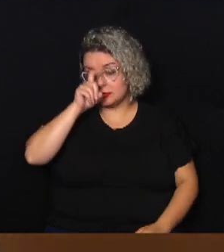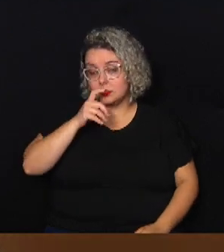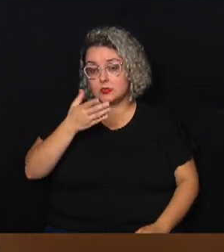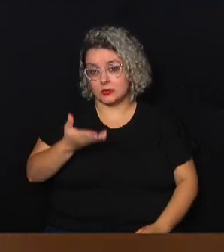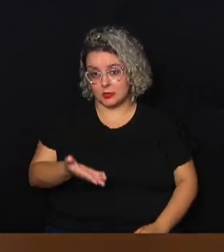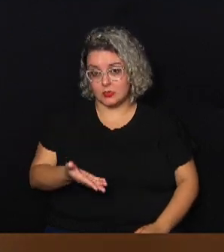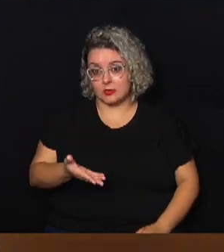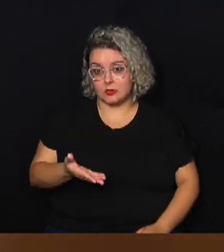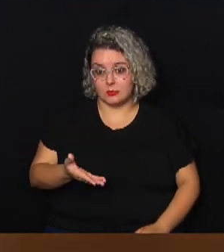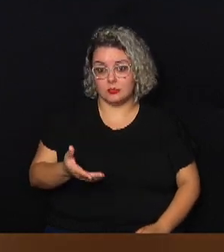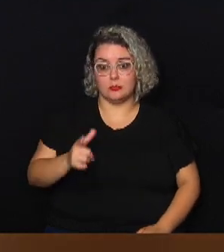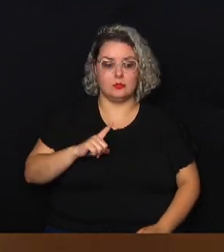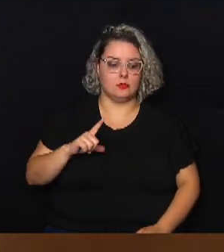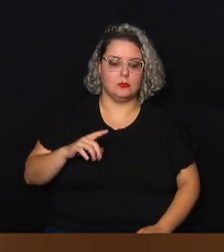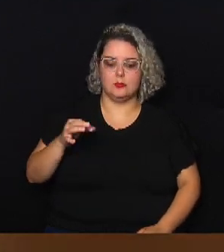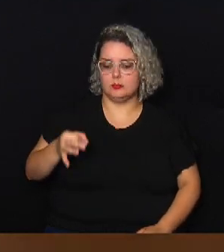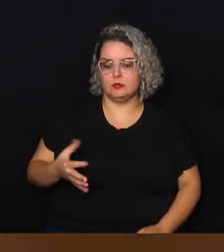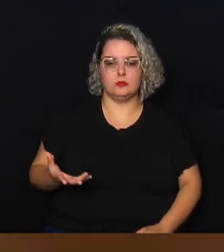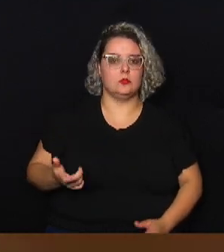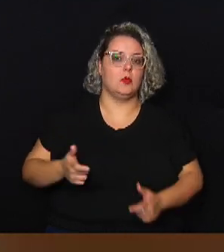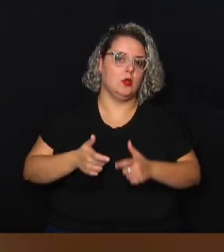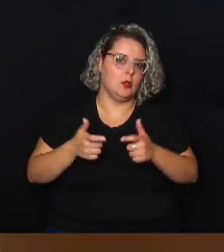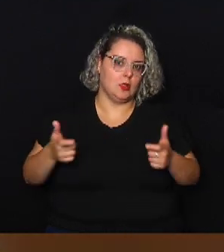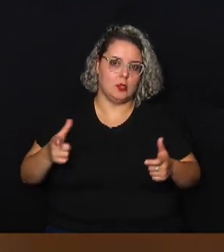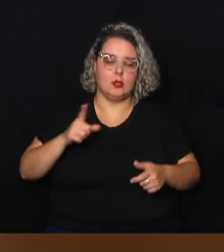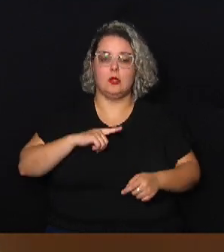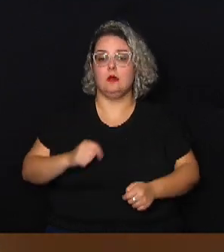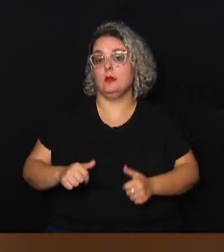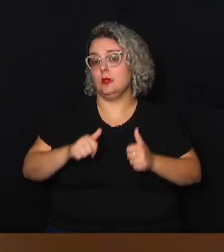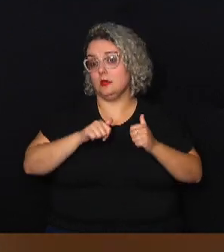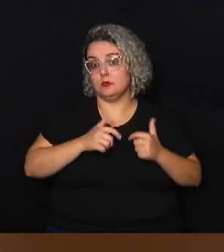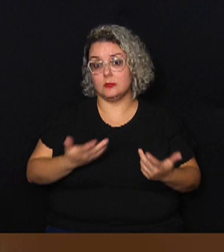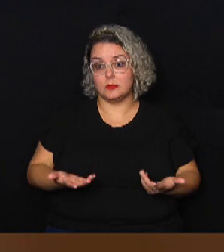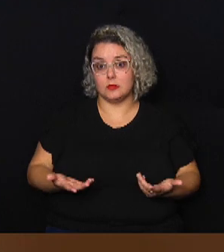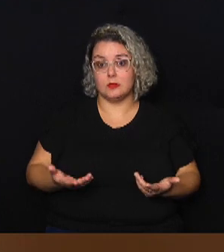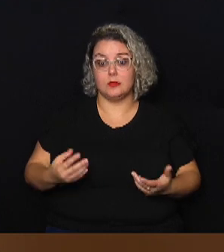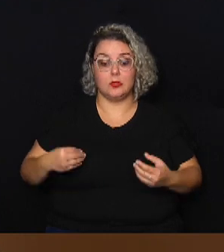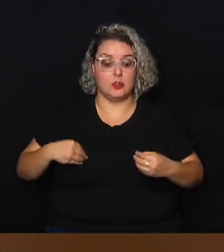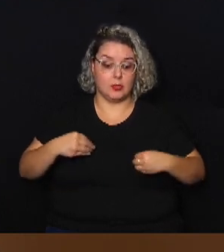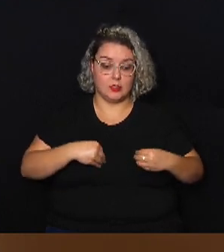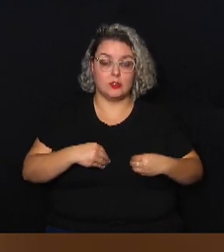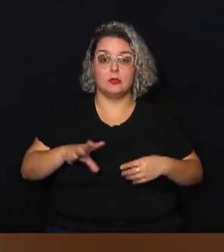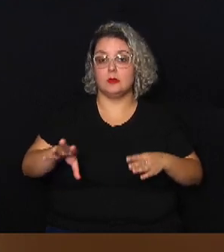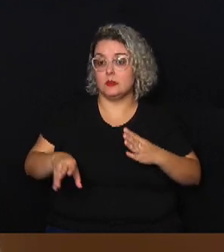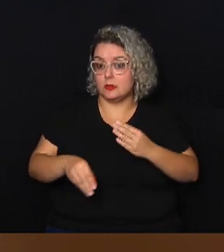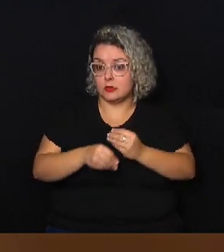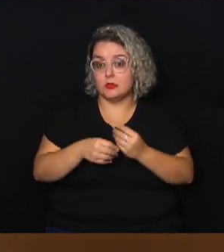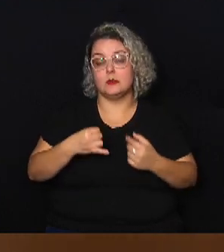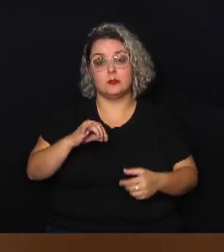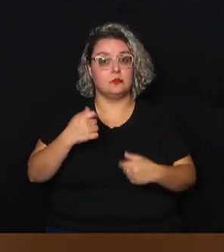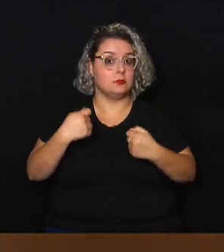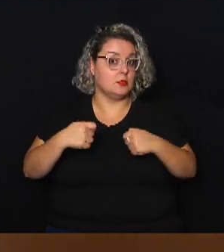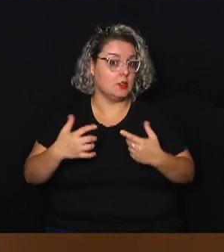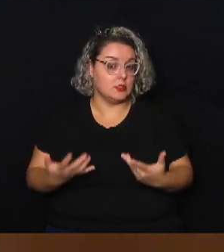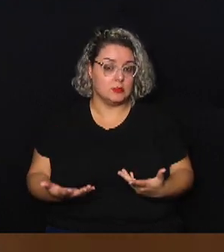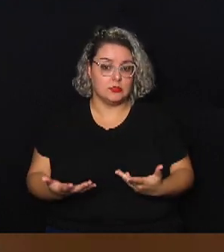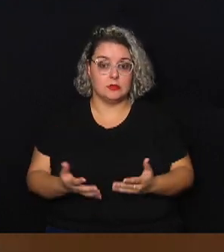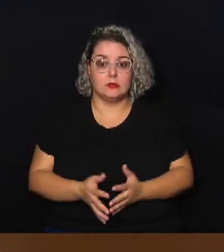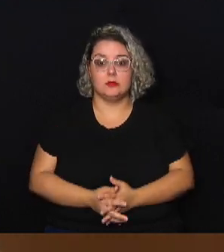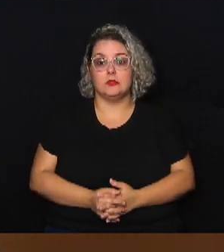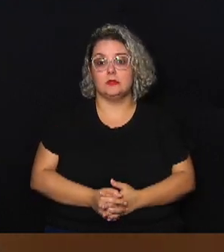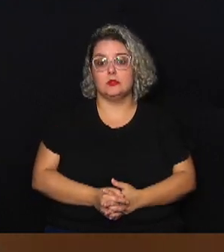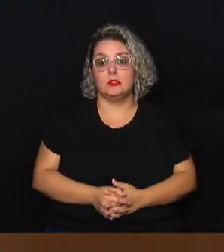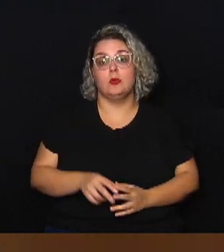certeza num hospital grande tem a vantagem de ter exames complementares, caso precise,